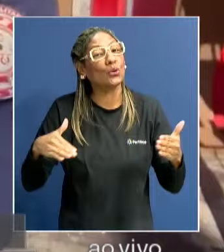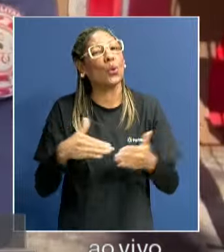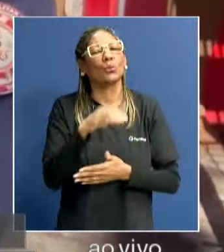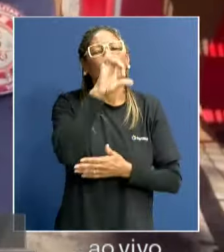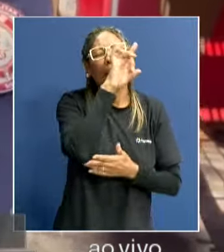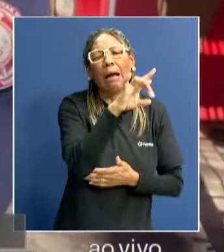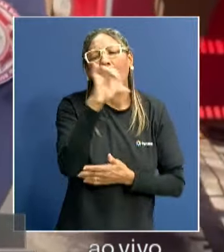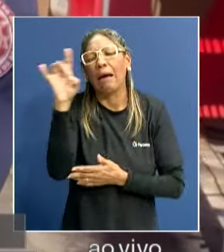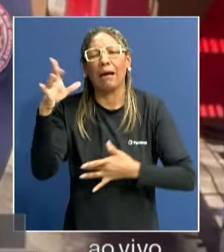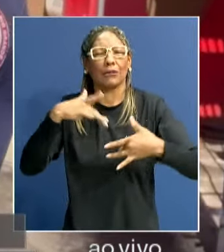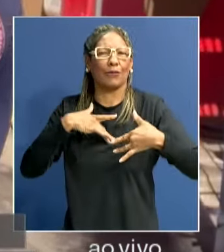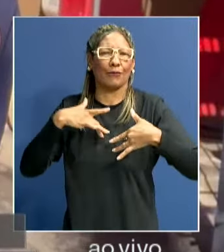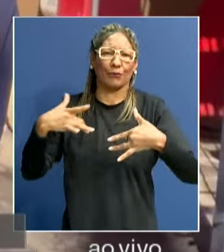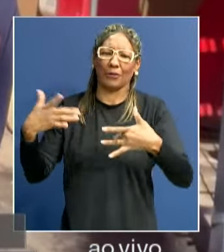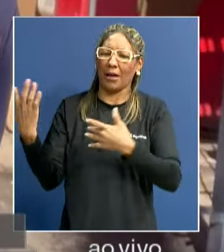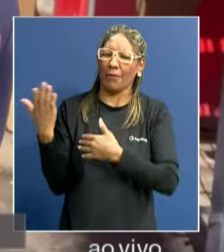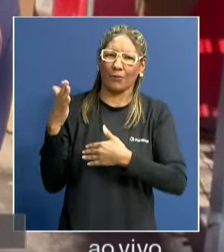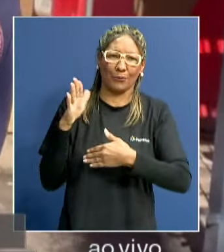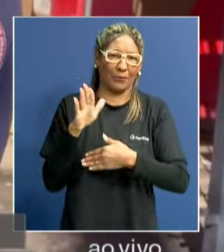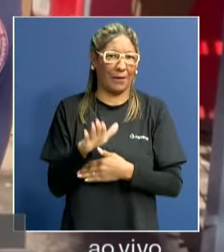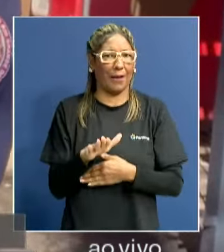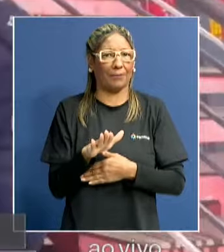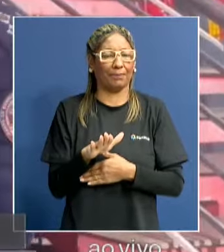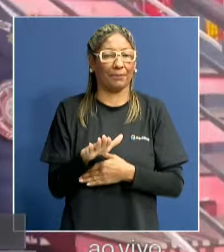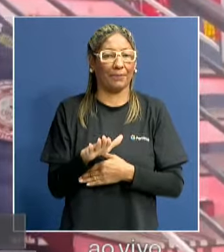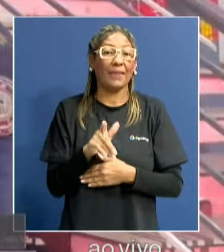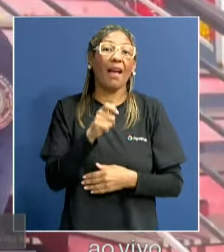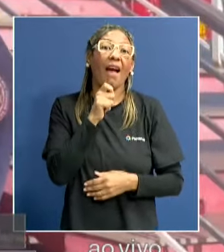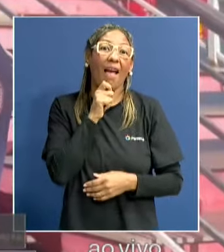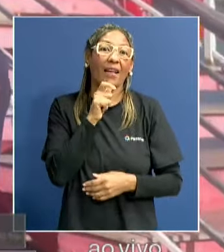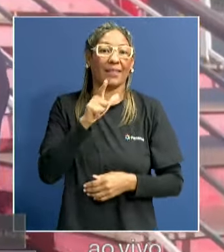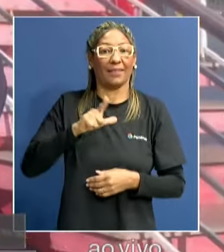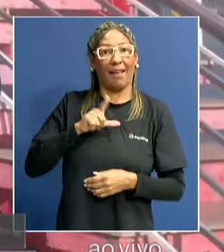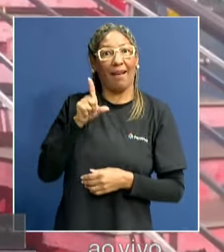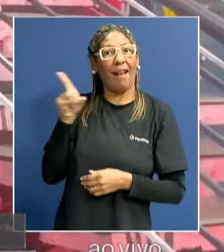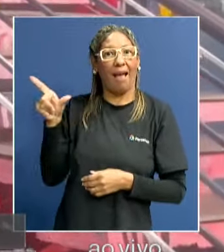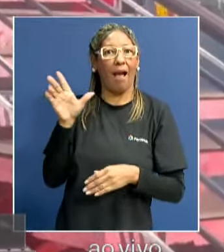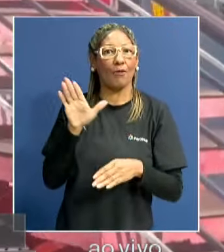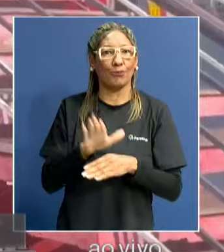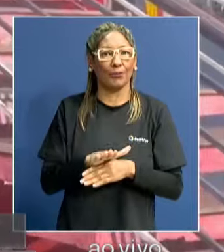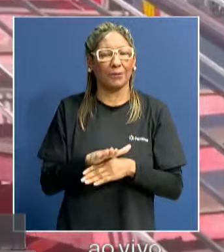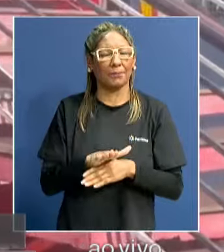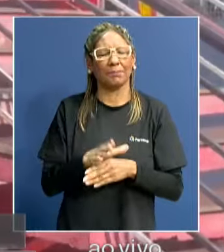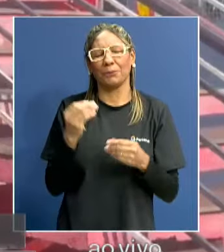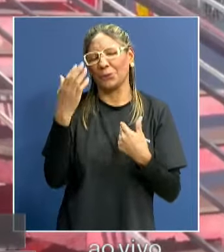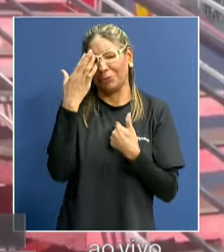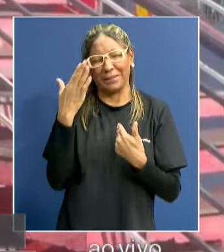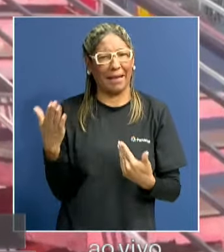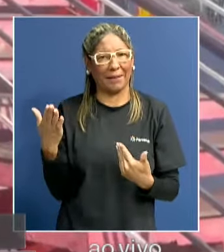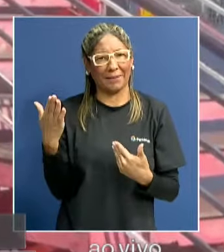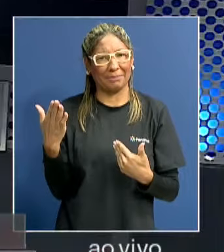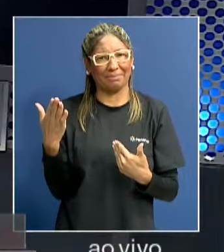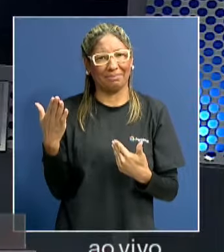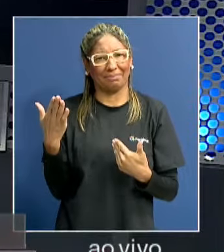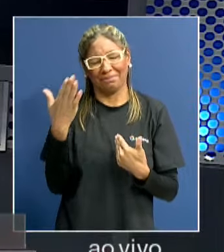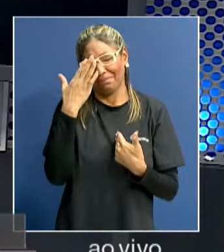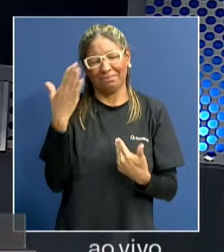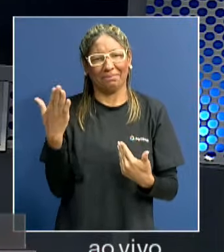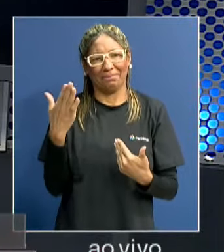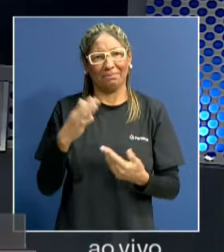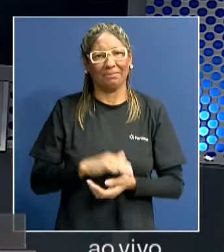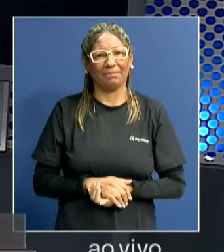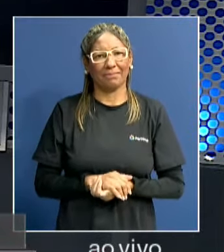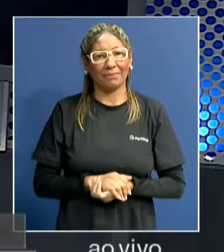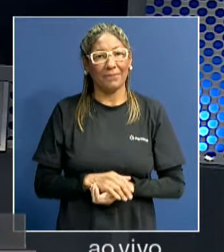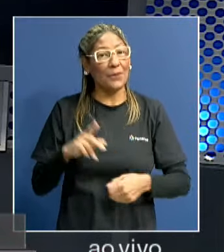os voluntários também que ajudaram, né, que ainda estão lá ajudando. Só tenho a agradecer, só agradecer.